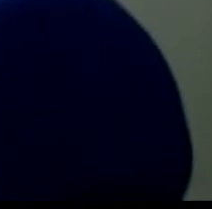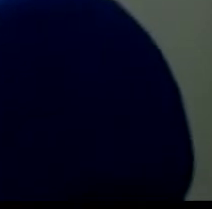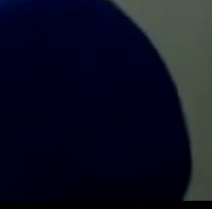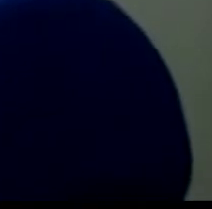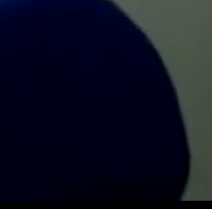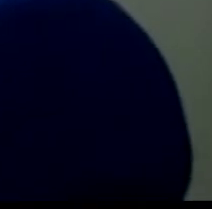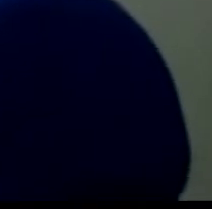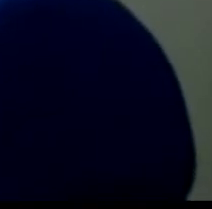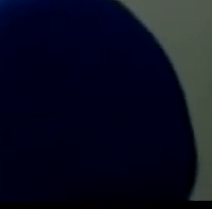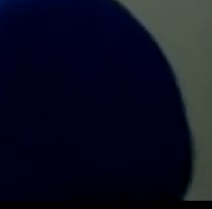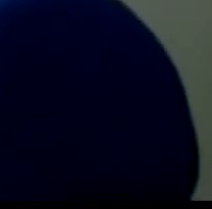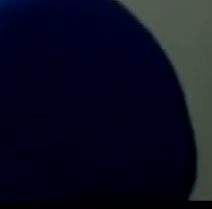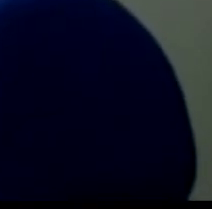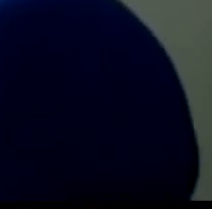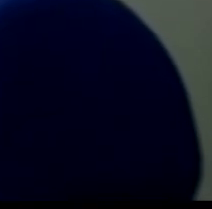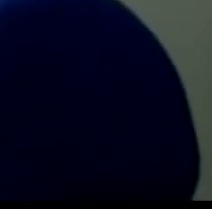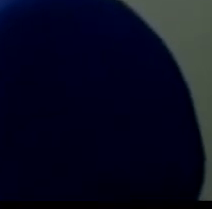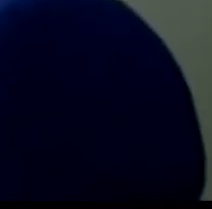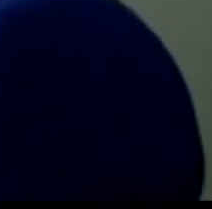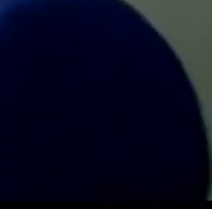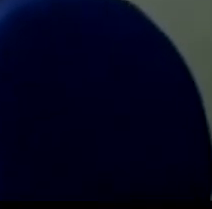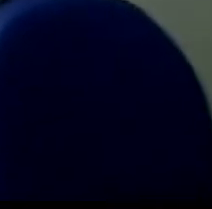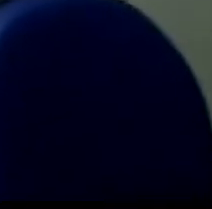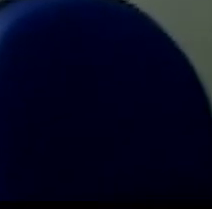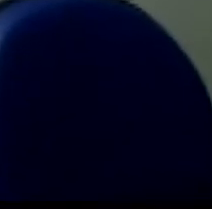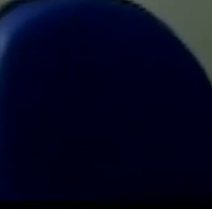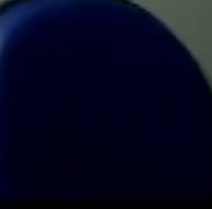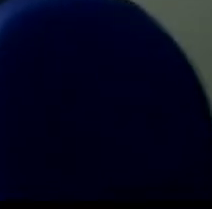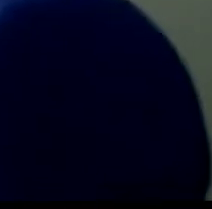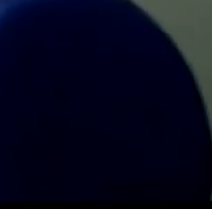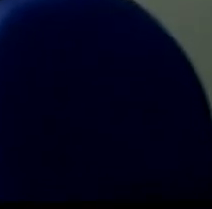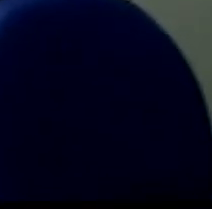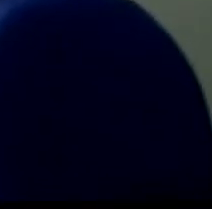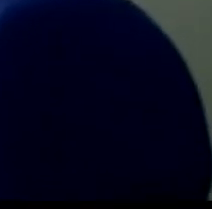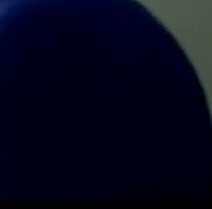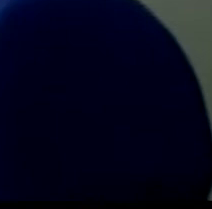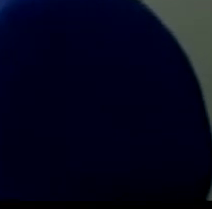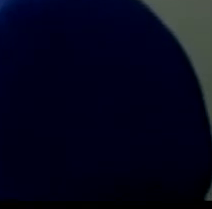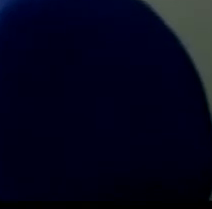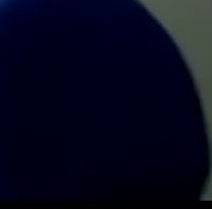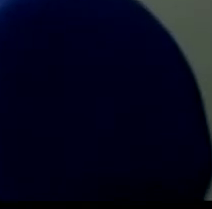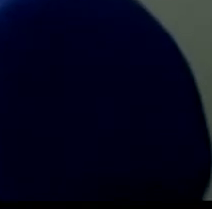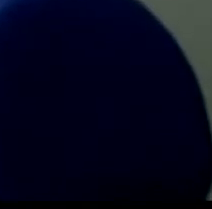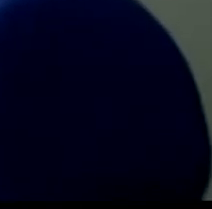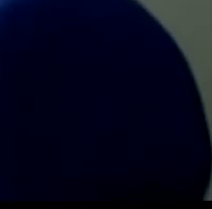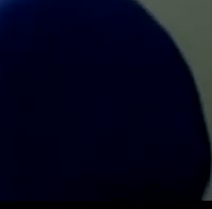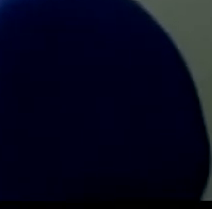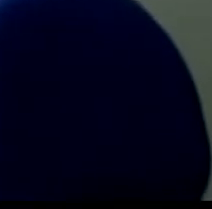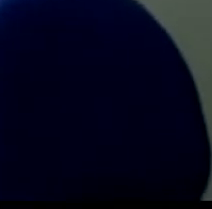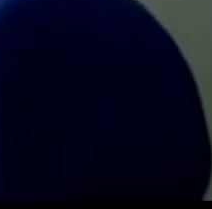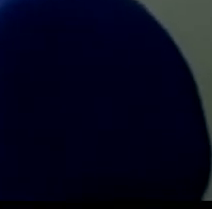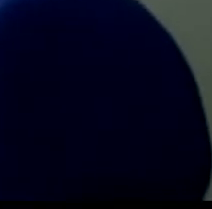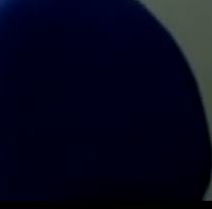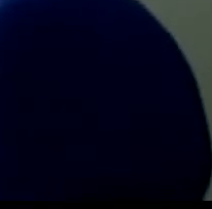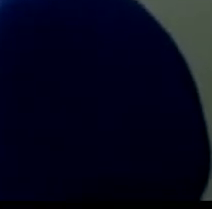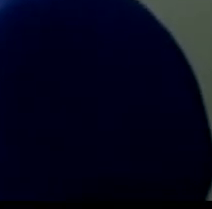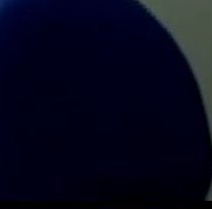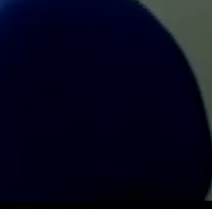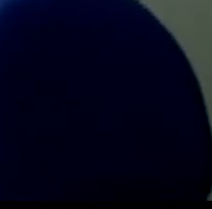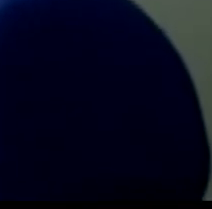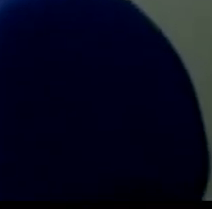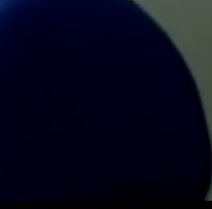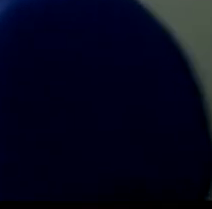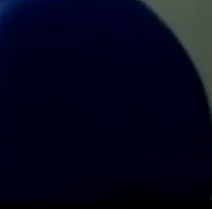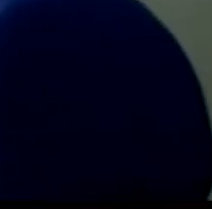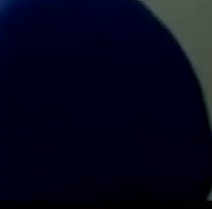nas escolas, na questão do termômetro, na questão do gel e também todos os funcionários de ensino